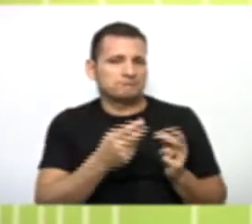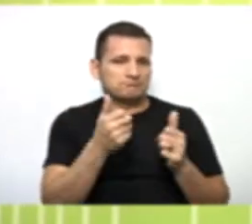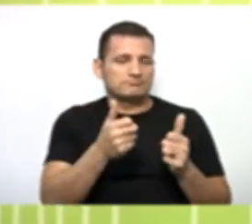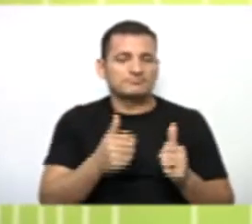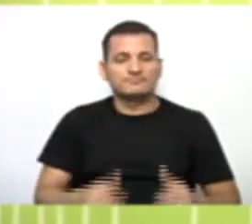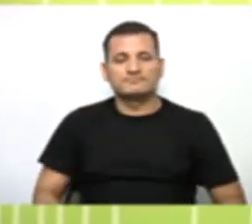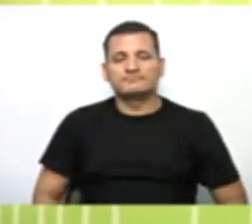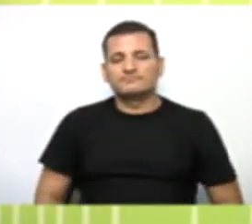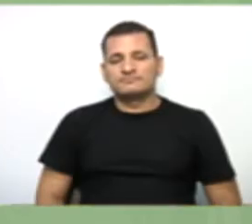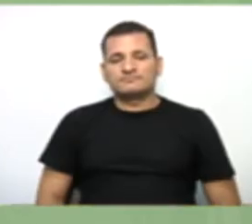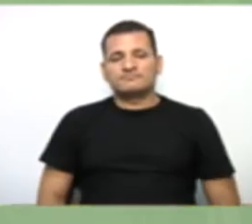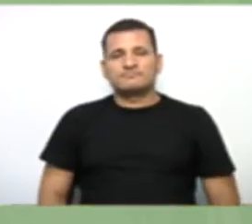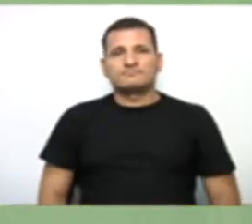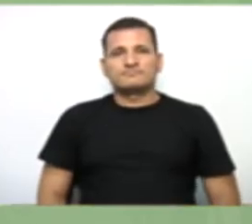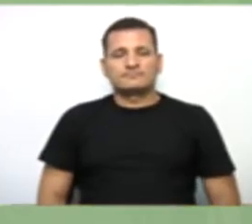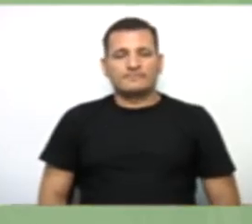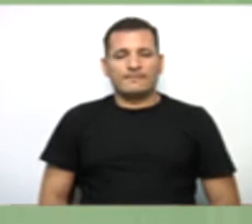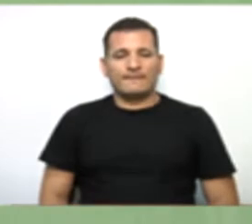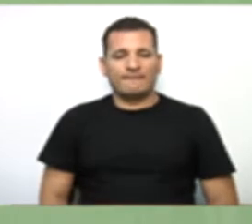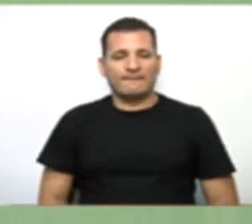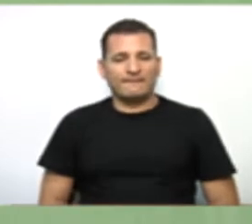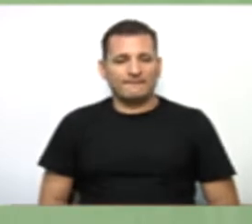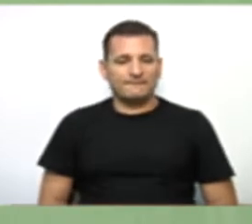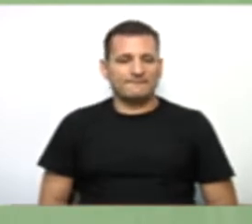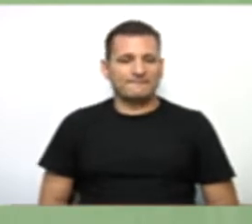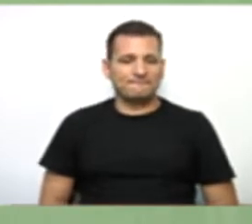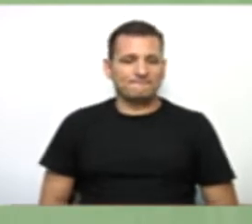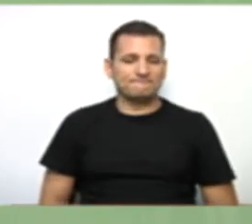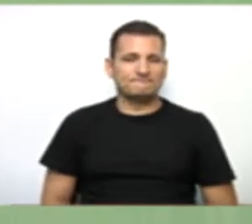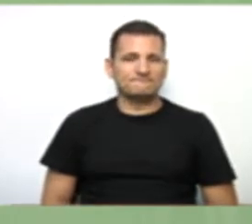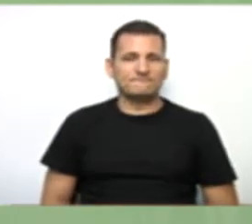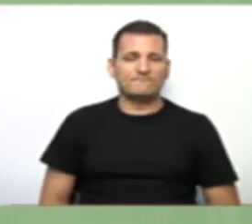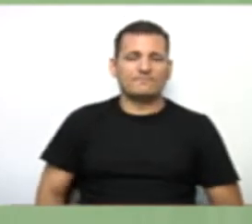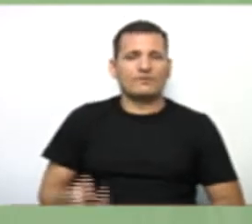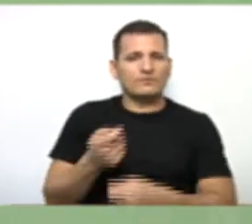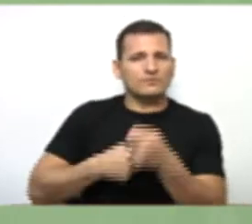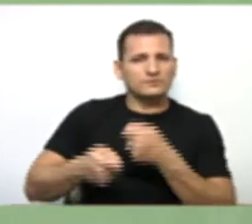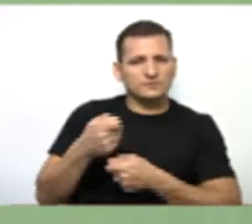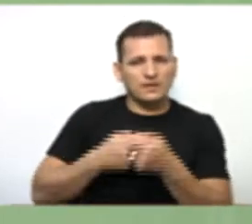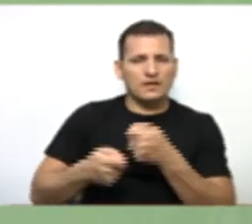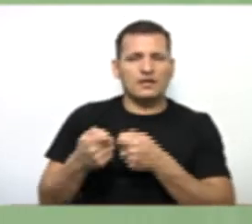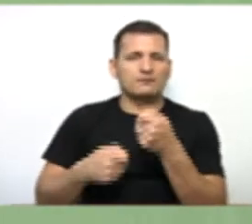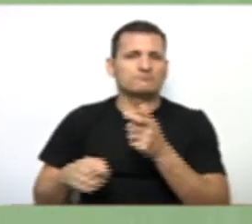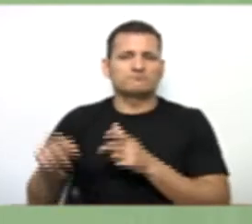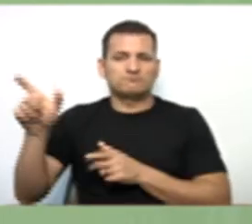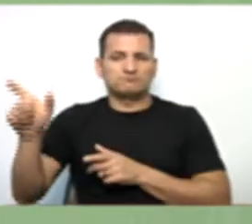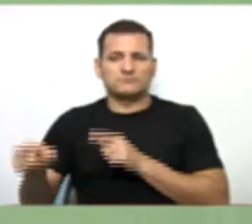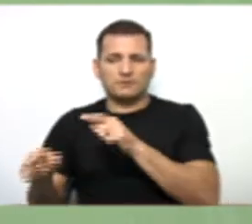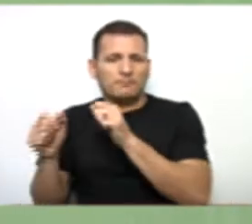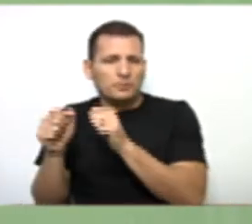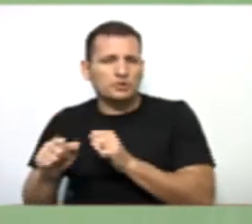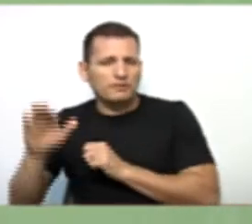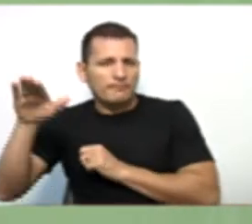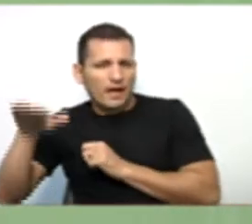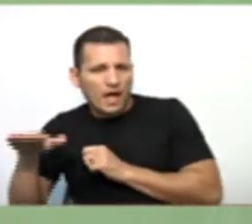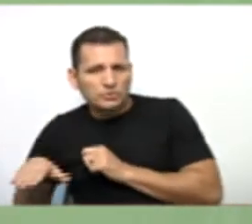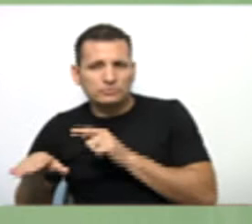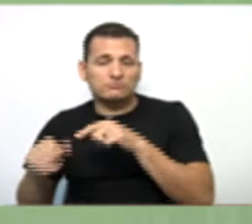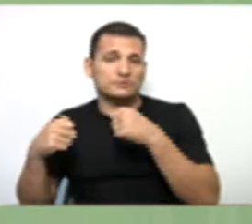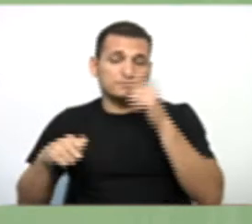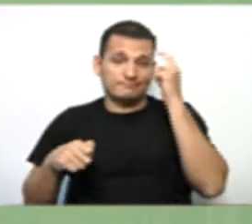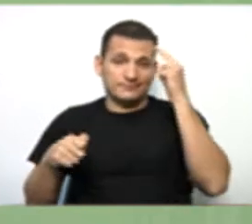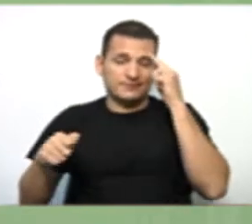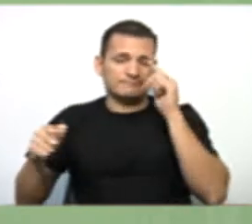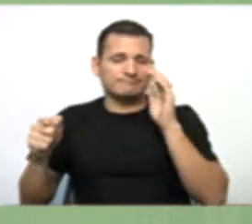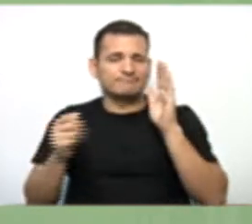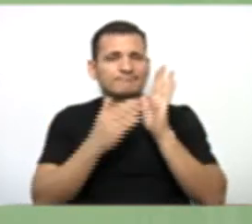certo? Vamos lá. Ao negociar com alguém com menor poder, deve-se pensar a longo